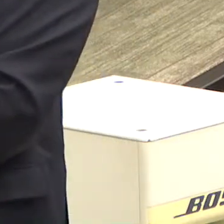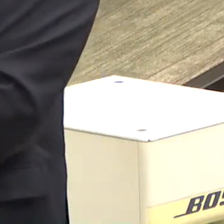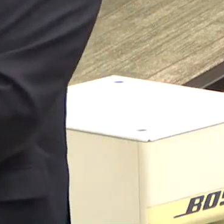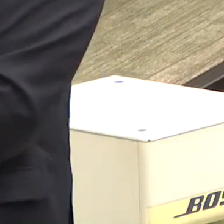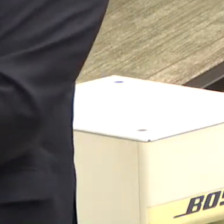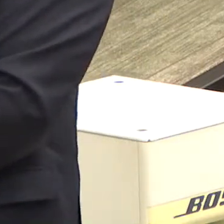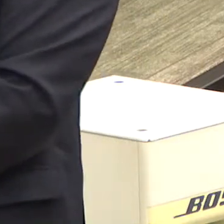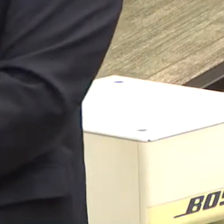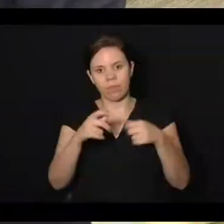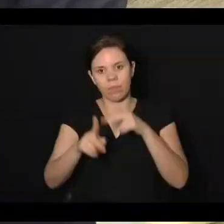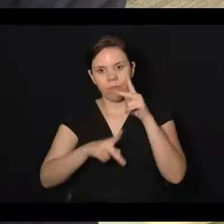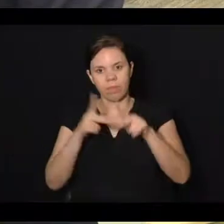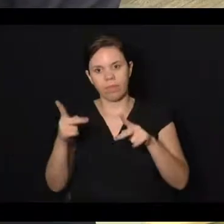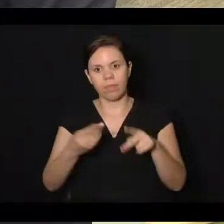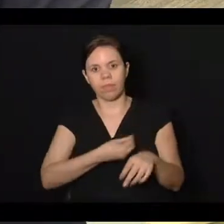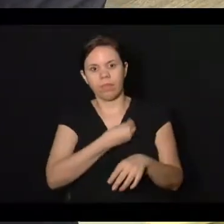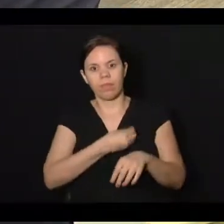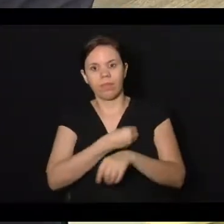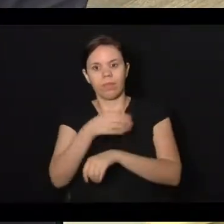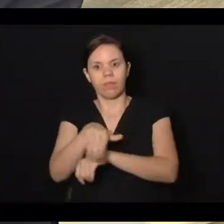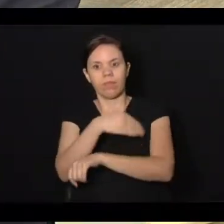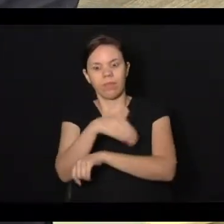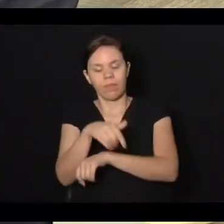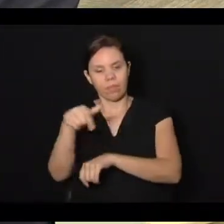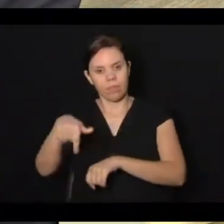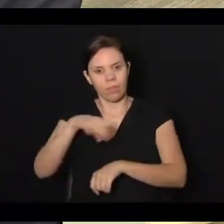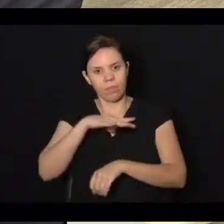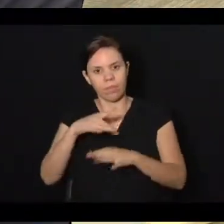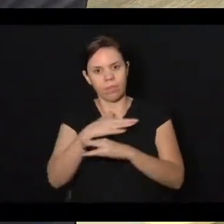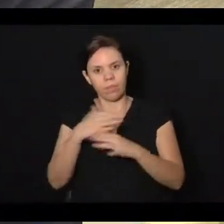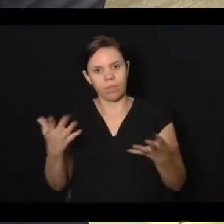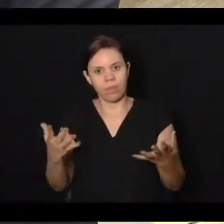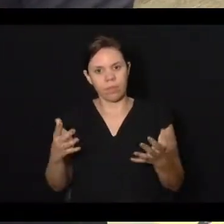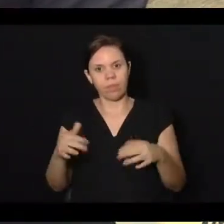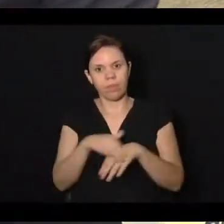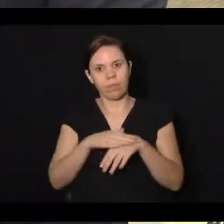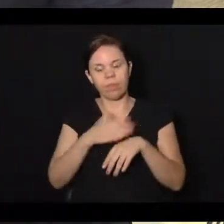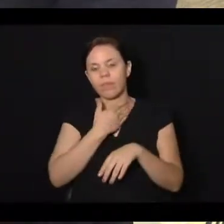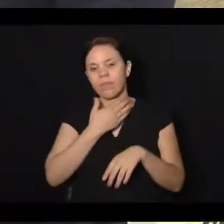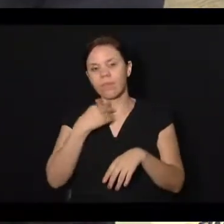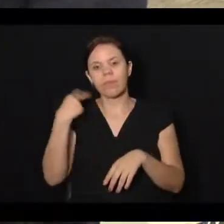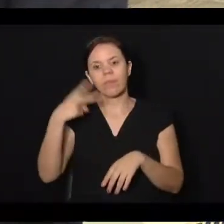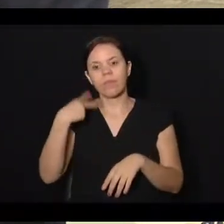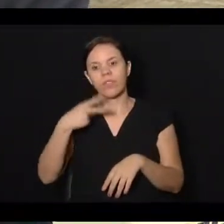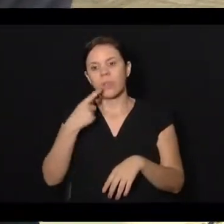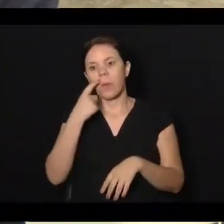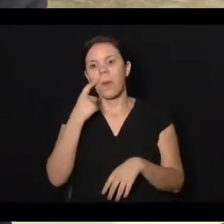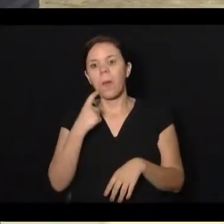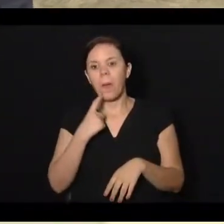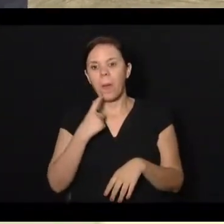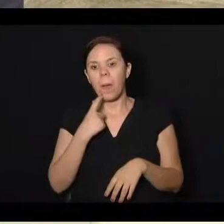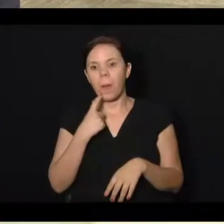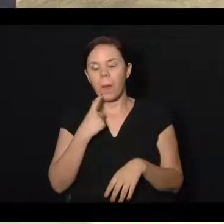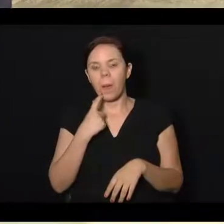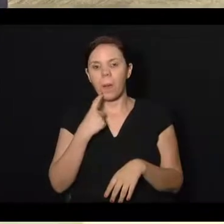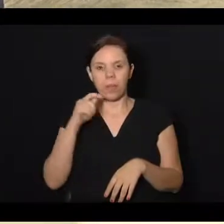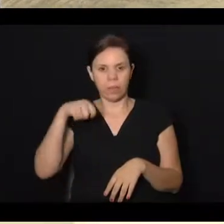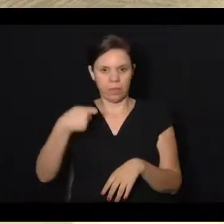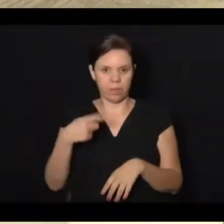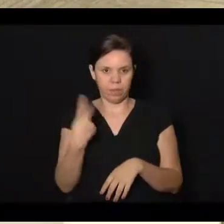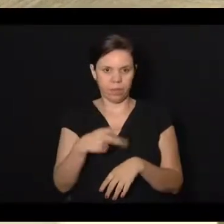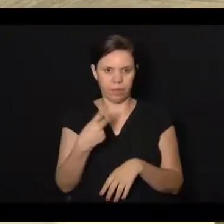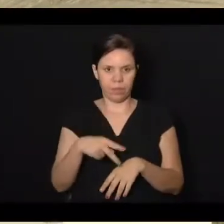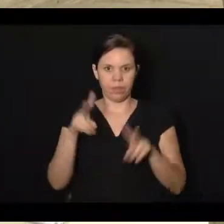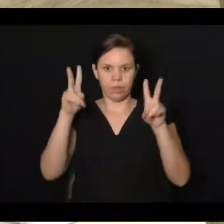das pessoas que vivem nas ruas aqui da cidade eu vou conversar agora com o vereador paulo gautério que presidiu esta audiência